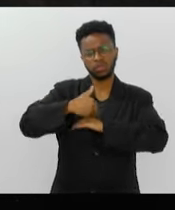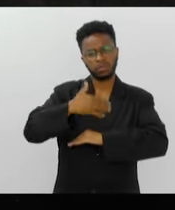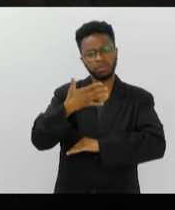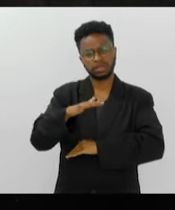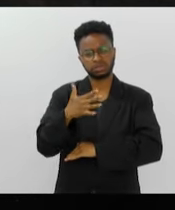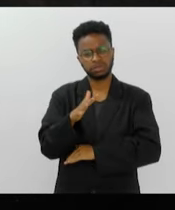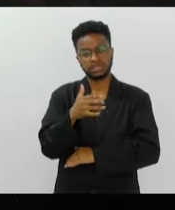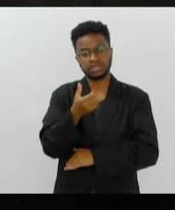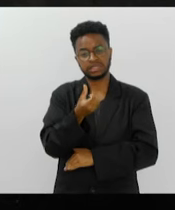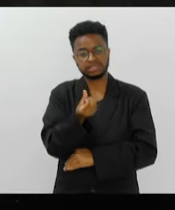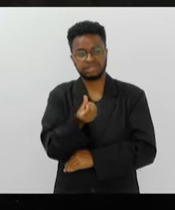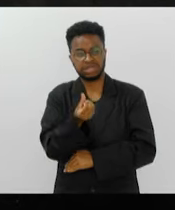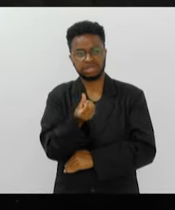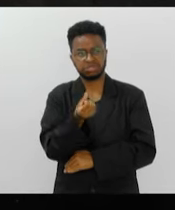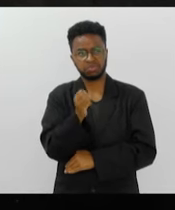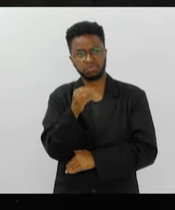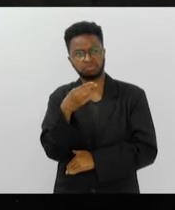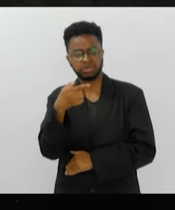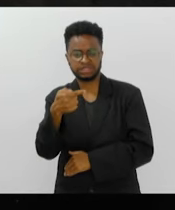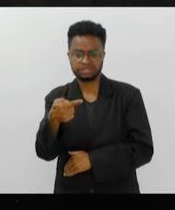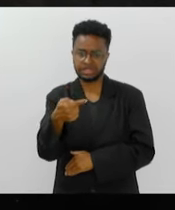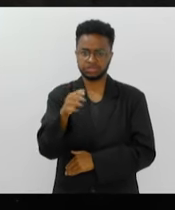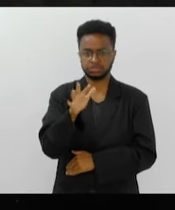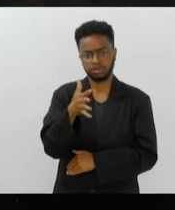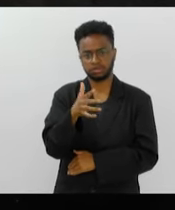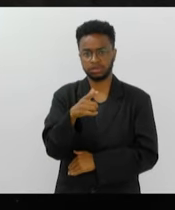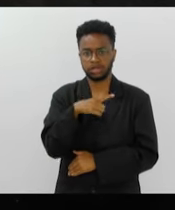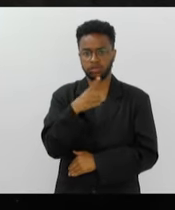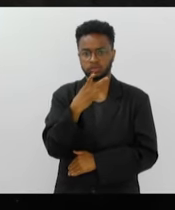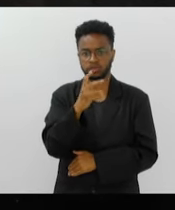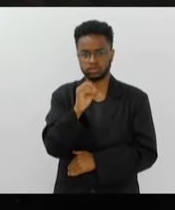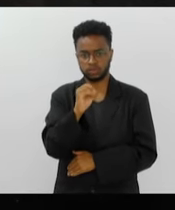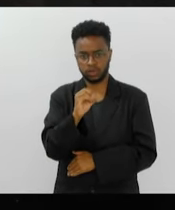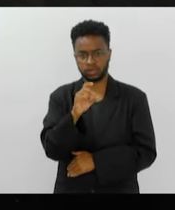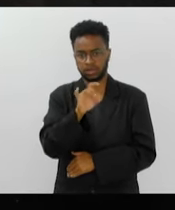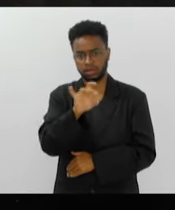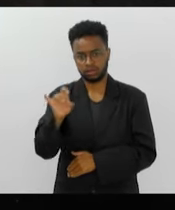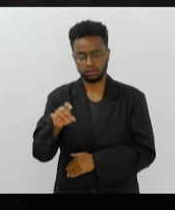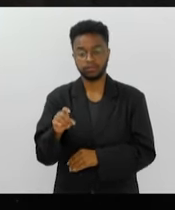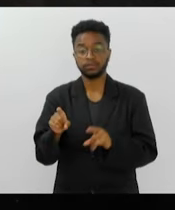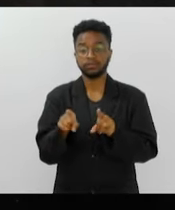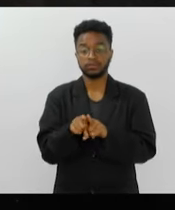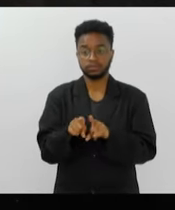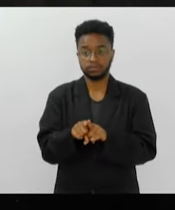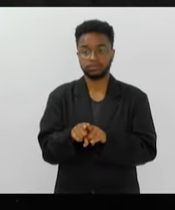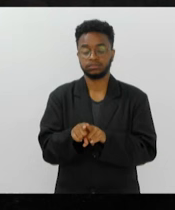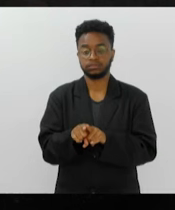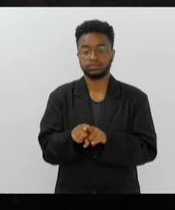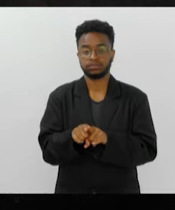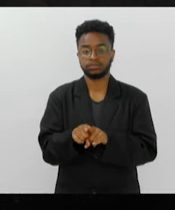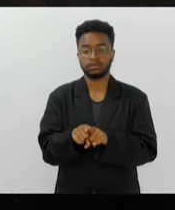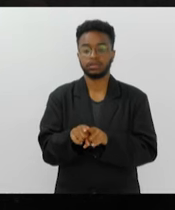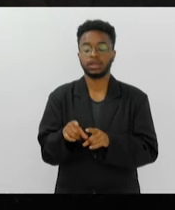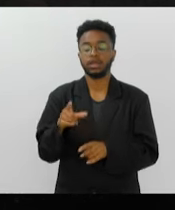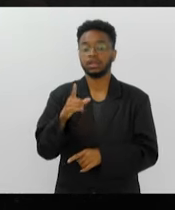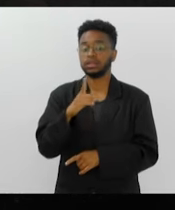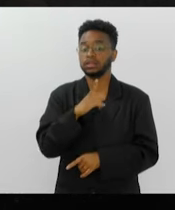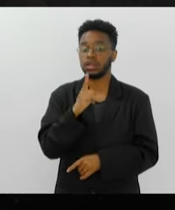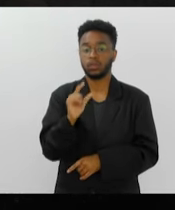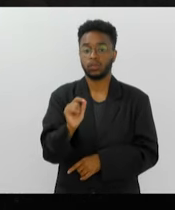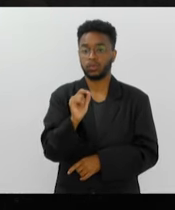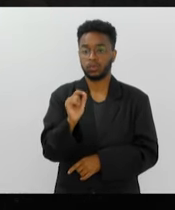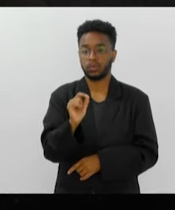s voos mas atrás do armamento do resbolar está